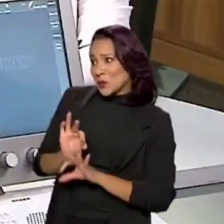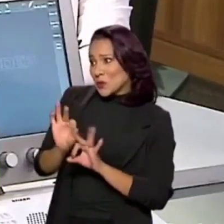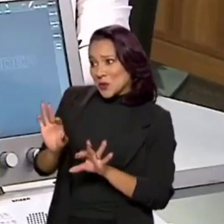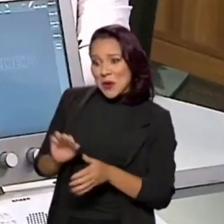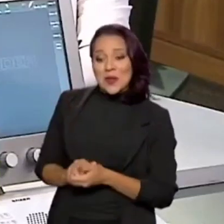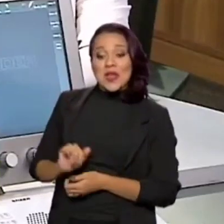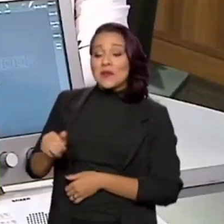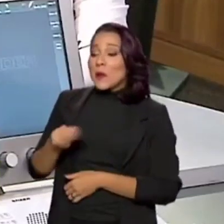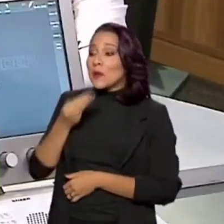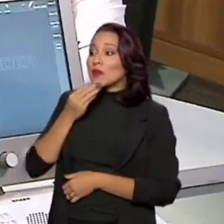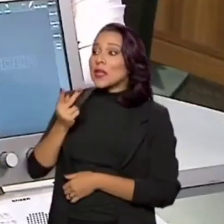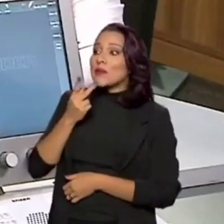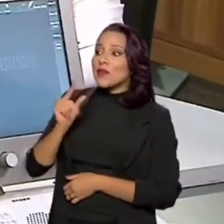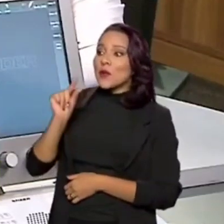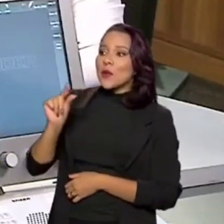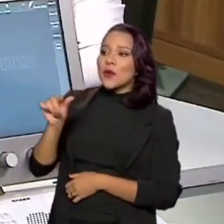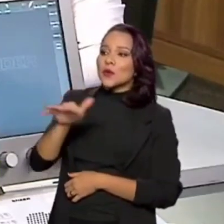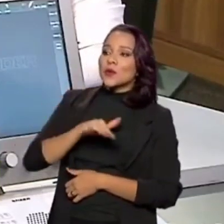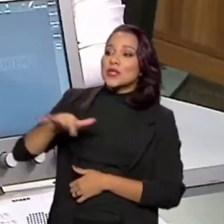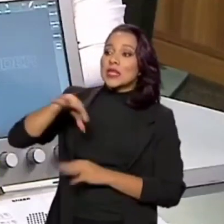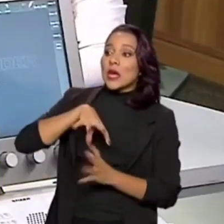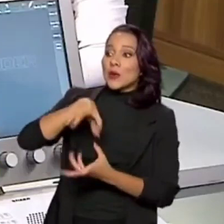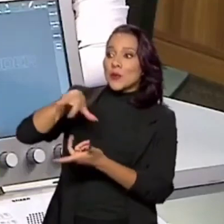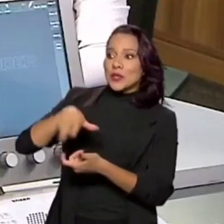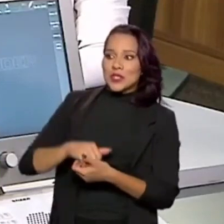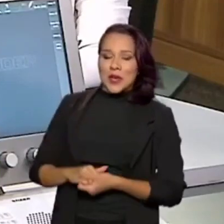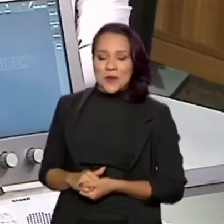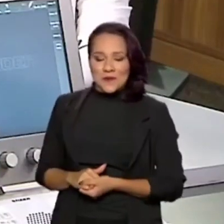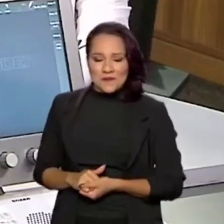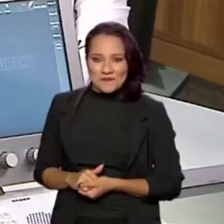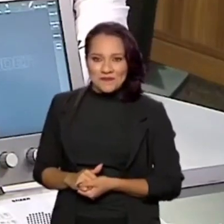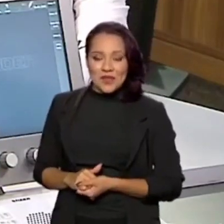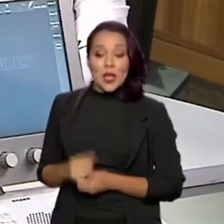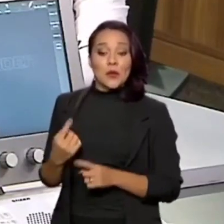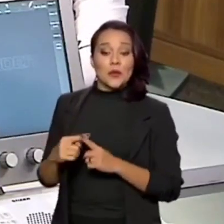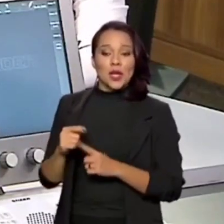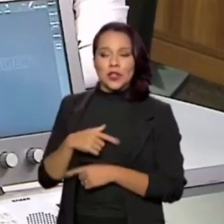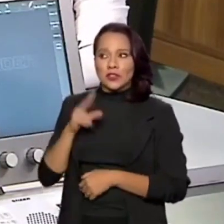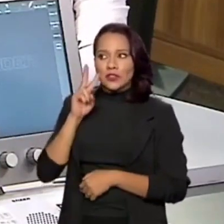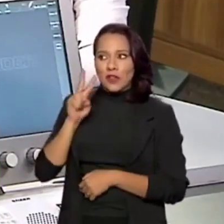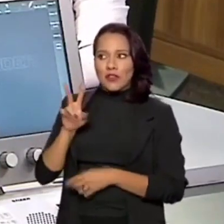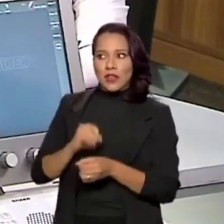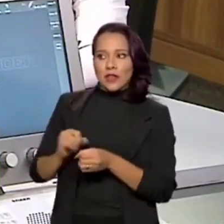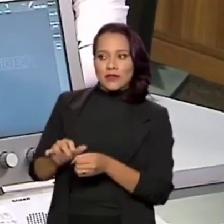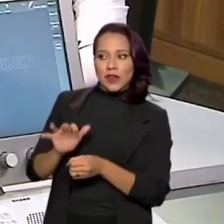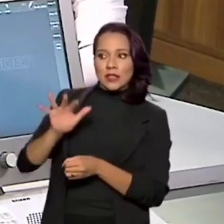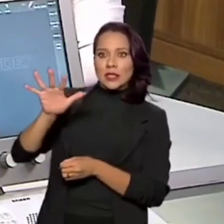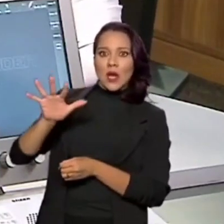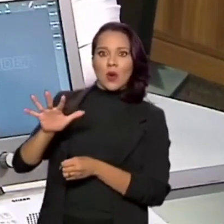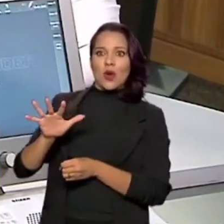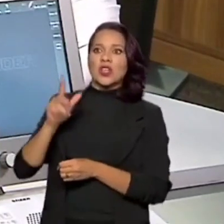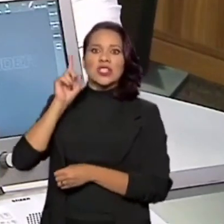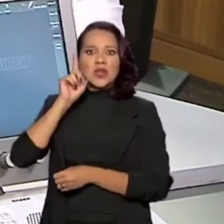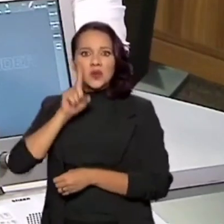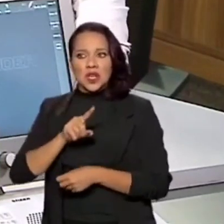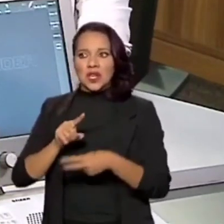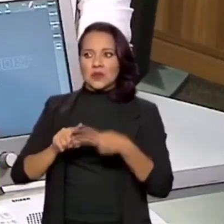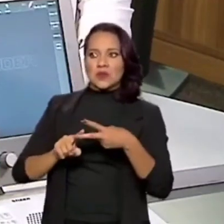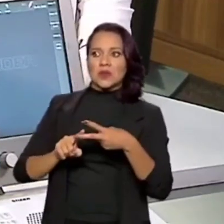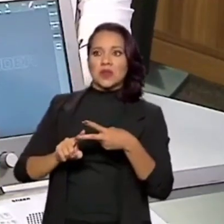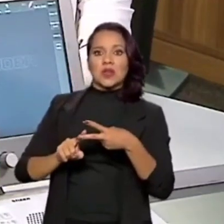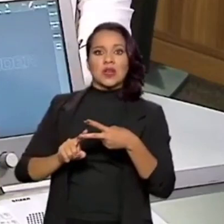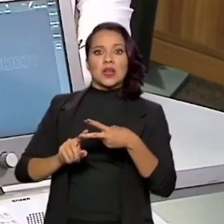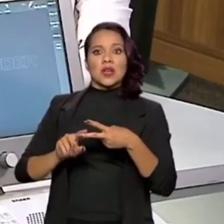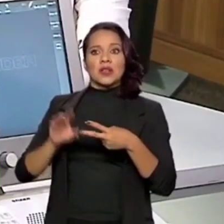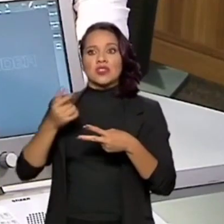então aproveitar ele para falar um pouco de cenário internacional, porque a gente está vendo aí inflação persistente nos Estados Unidos, queda no